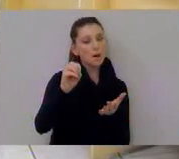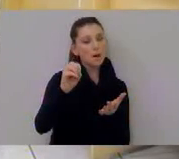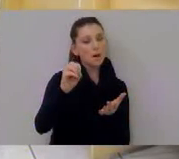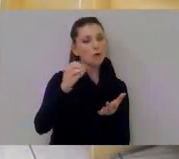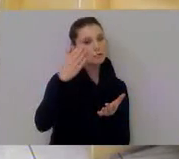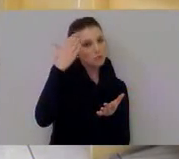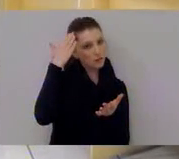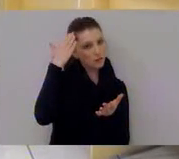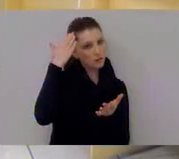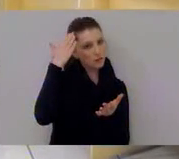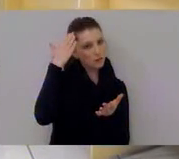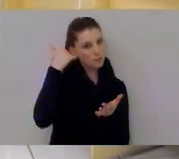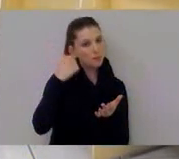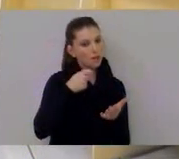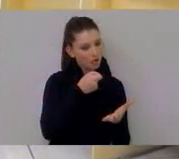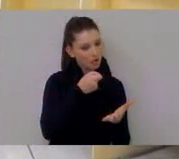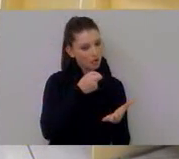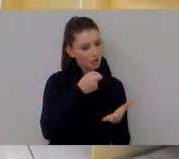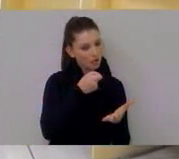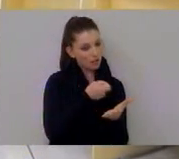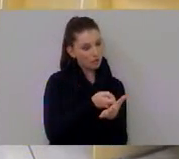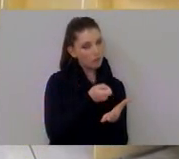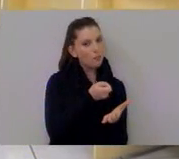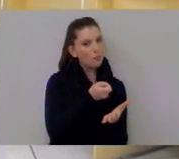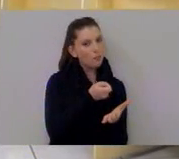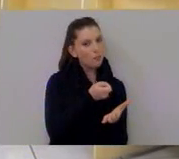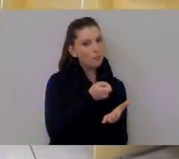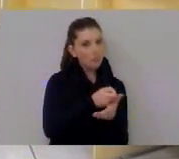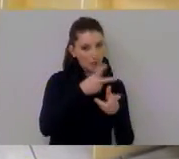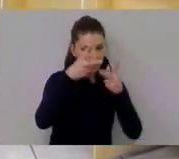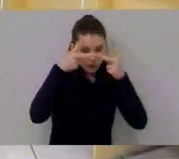falei, eu fiz diversos pedidos.